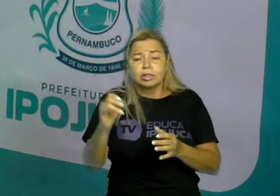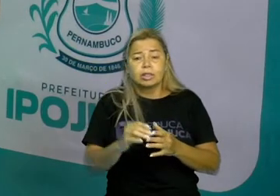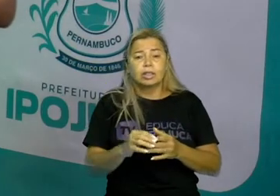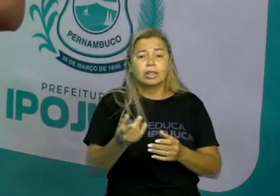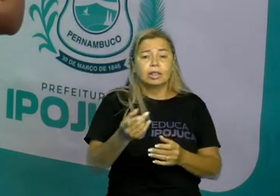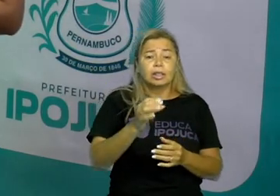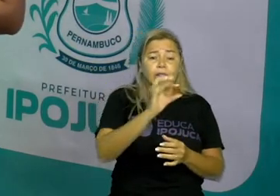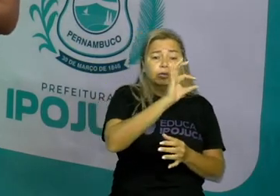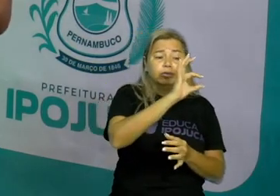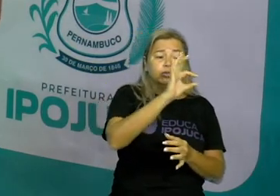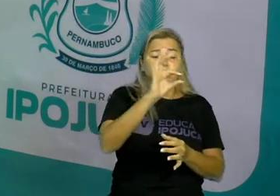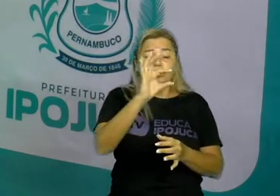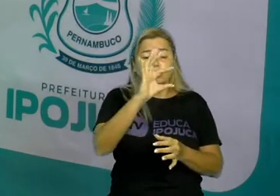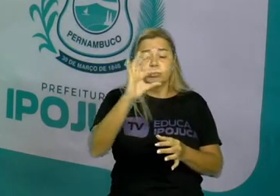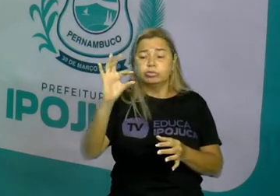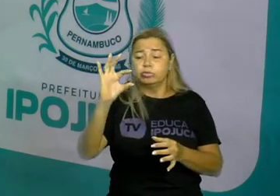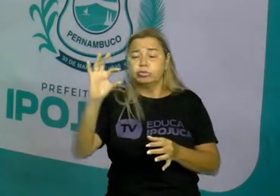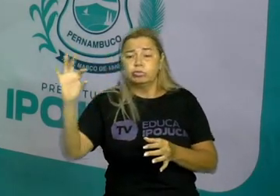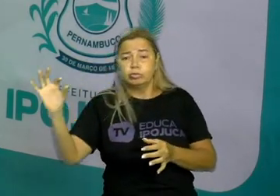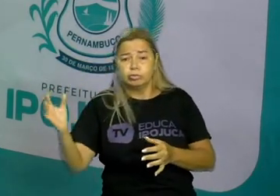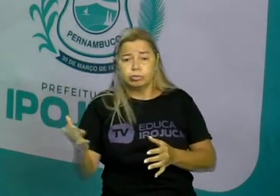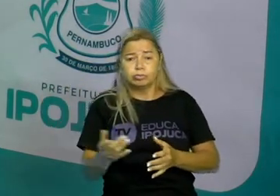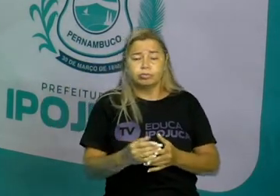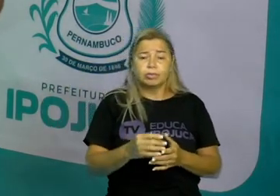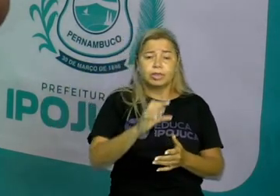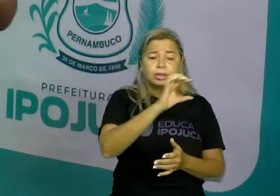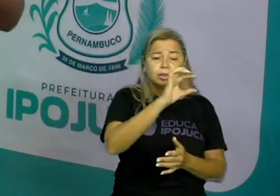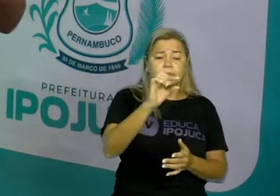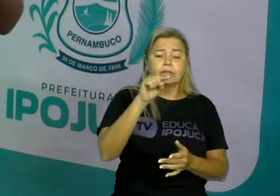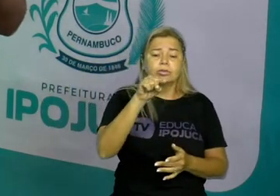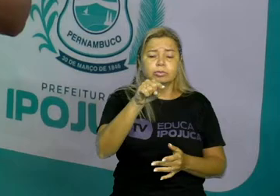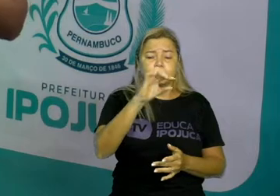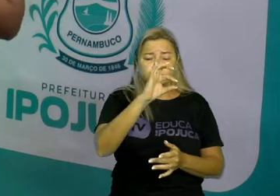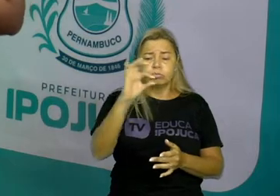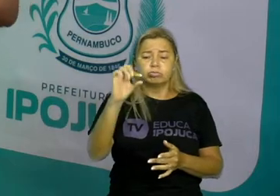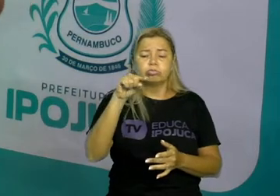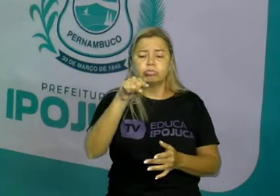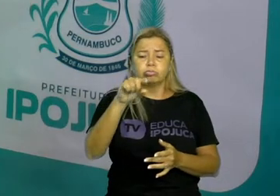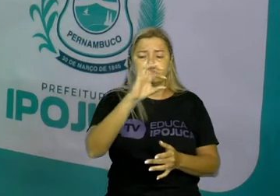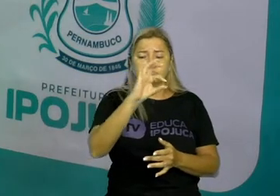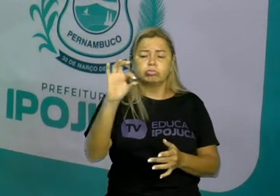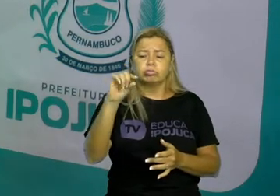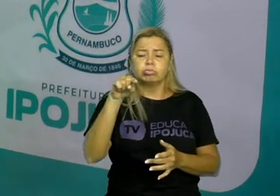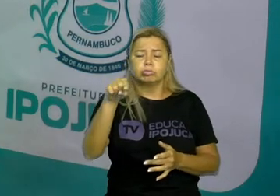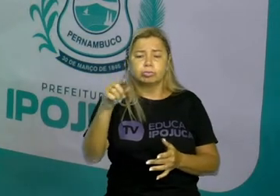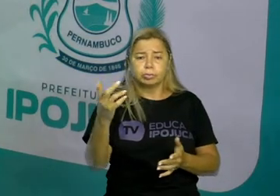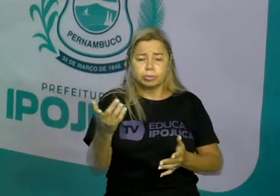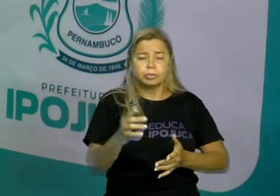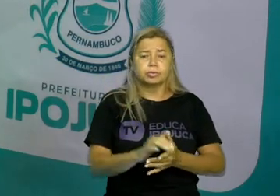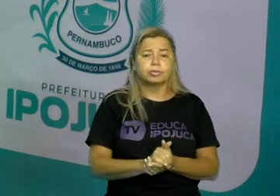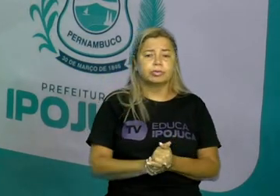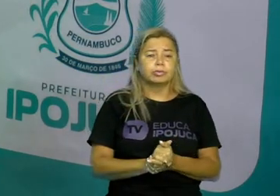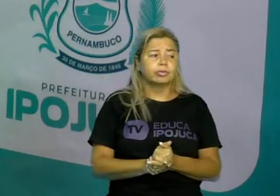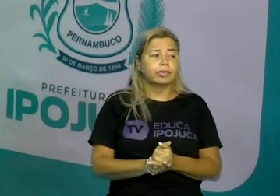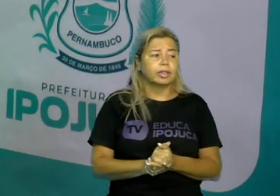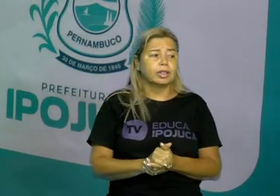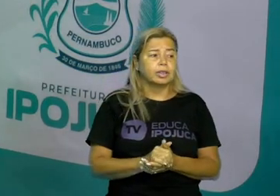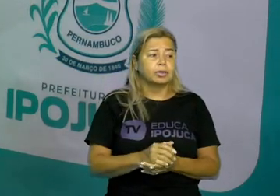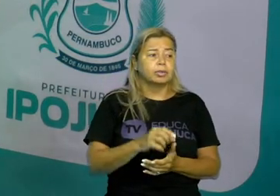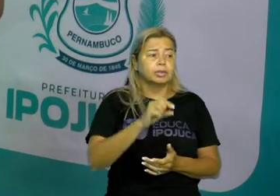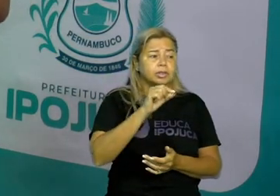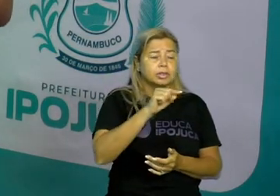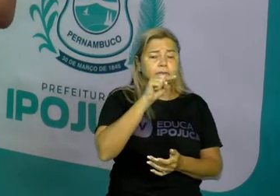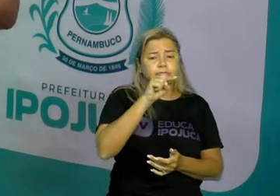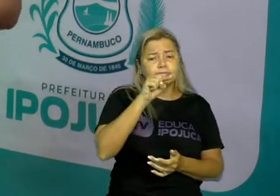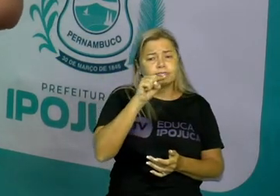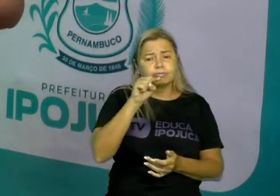grossinha. Ela pode ser também traço e ponto, traço e ponto, traço e ponto, como é o caso dessa. Ela pode ser